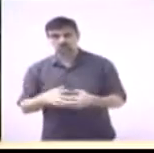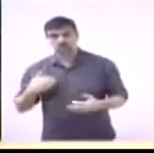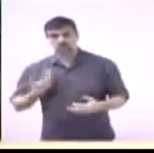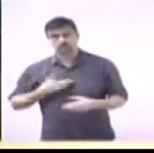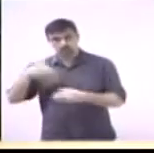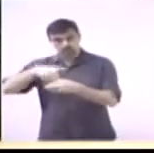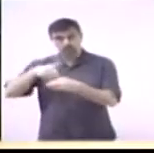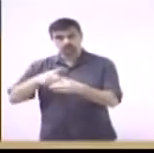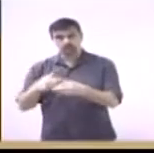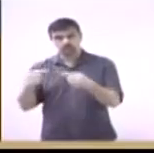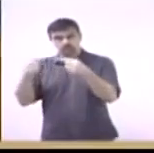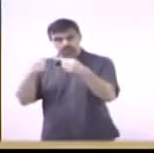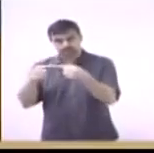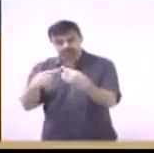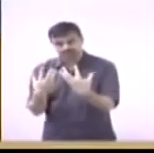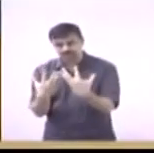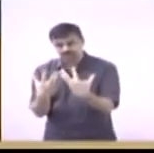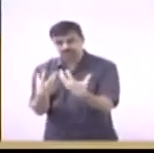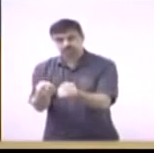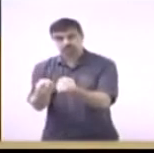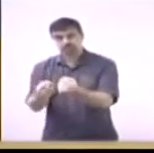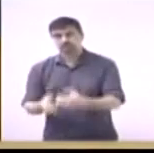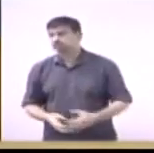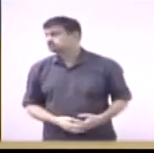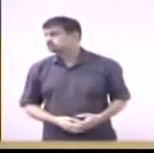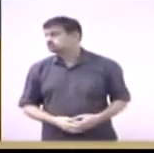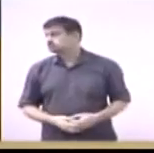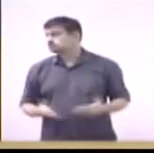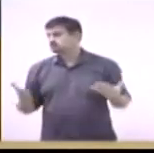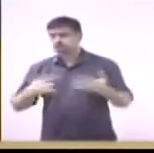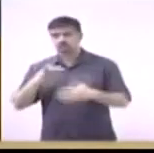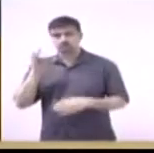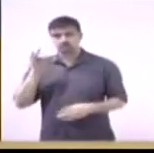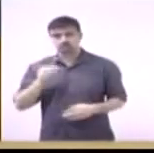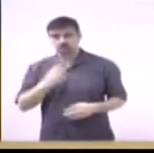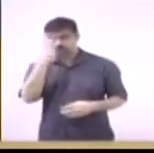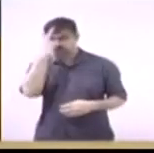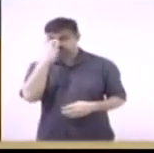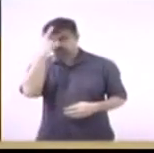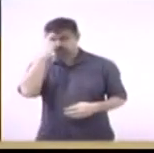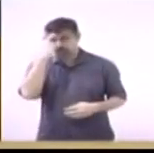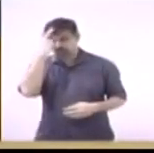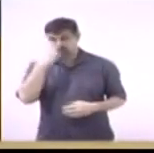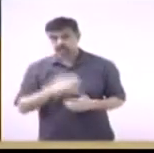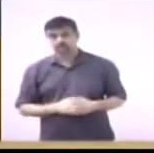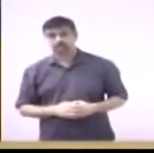Meu voto será favorável. Com a palavra o vereador Fábio Valadão.